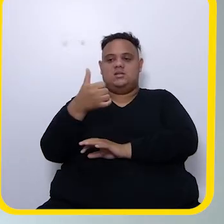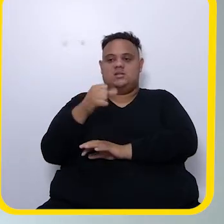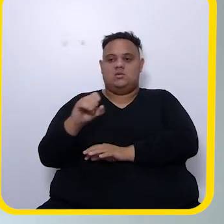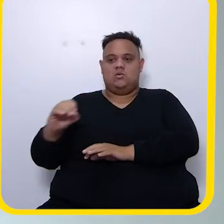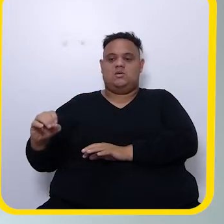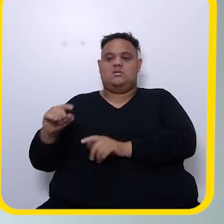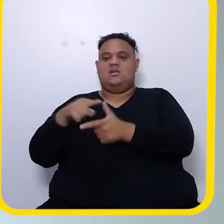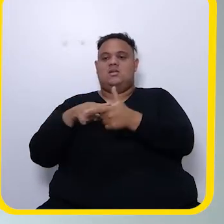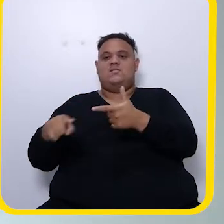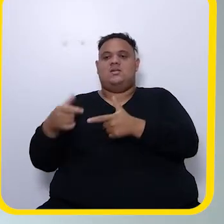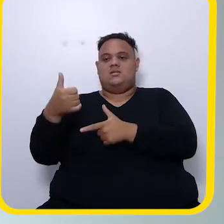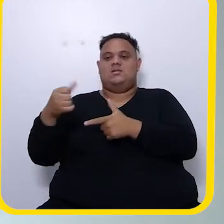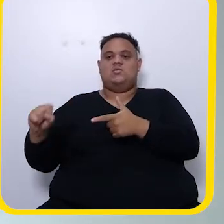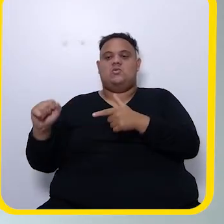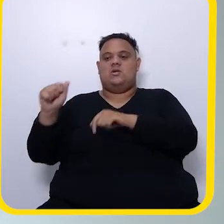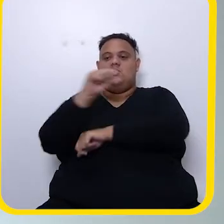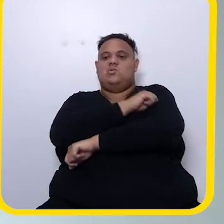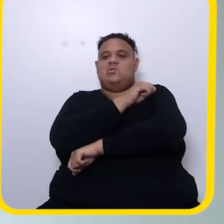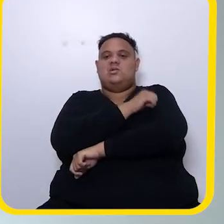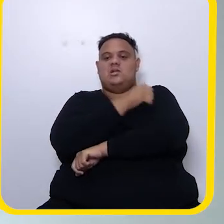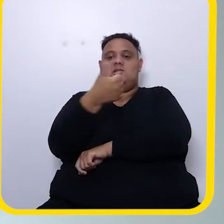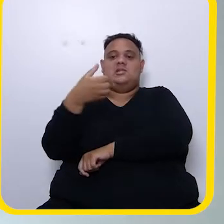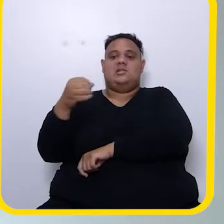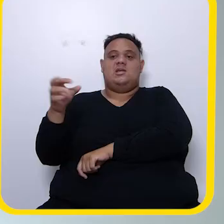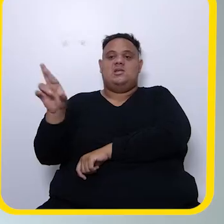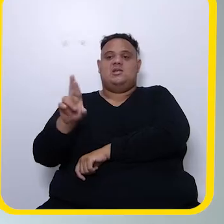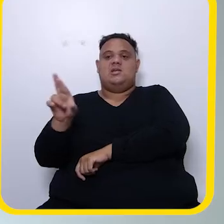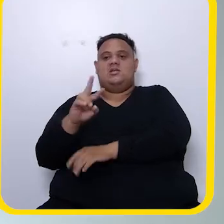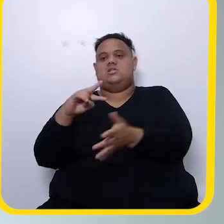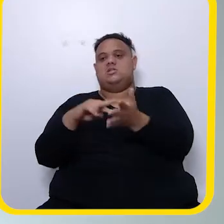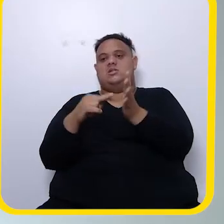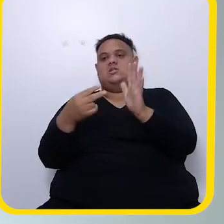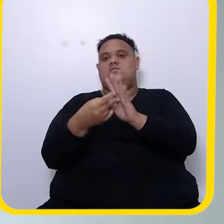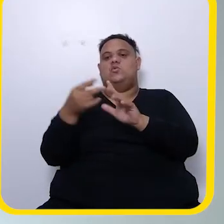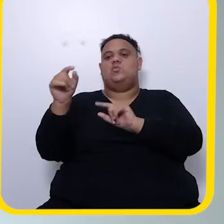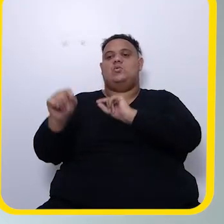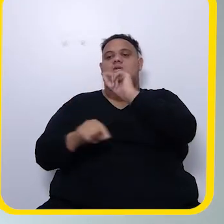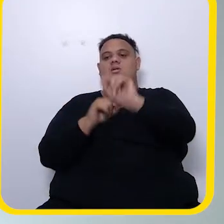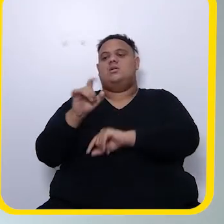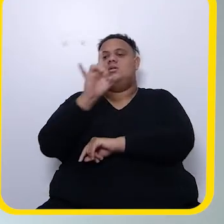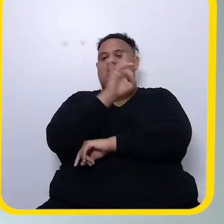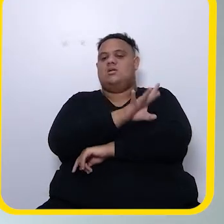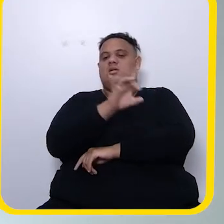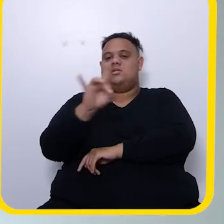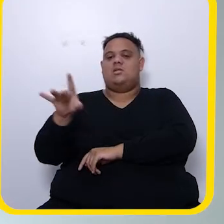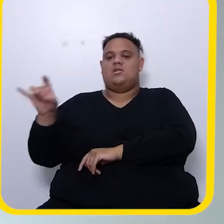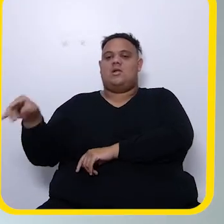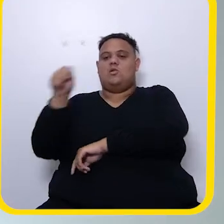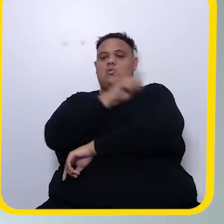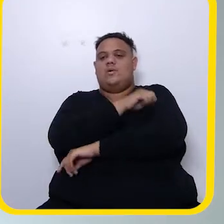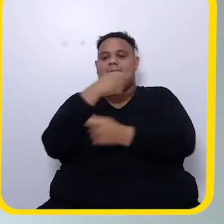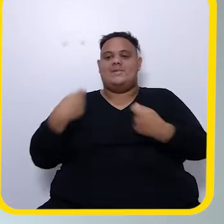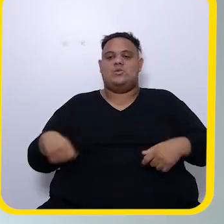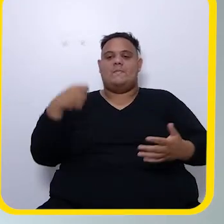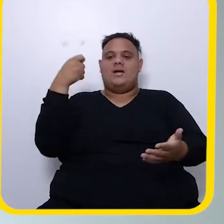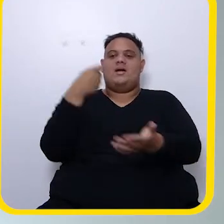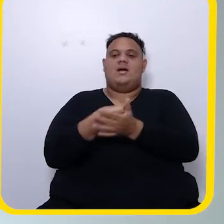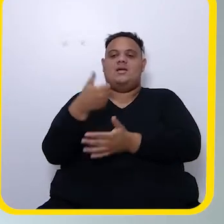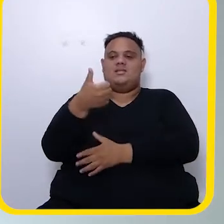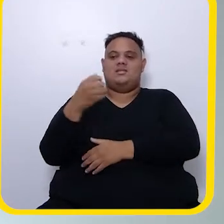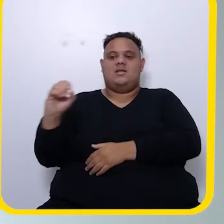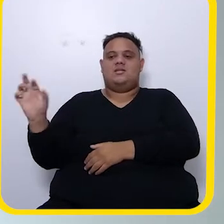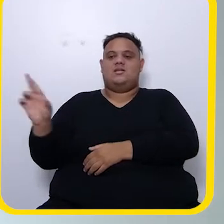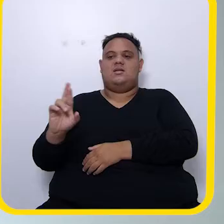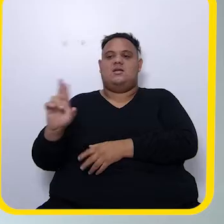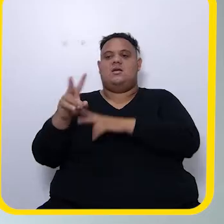180 dividido para os 18 alunos, R$ 10. Então, significa que cada aluno teve que pagar R$ 10